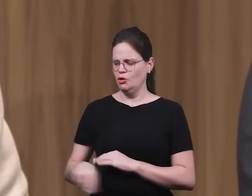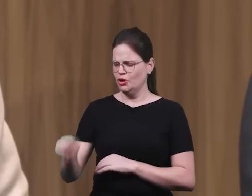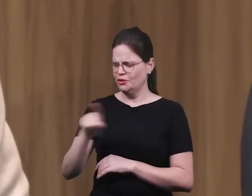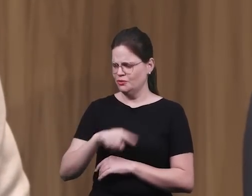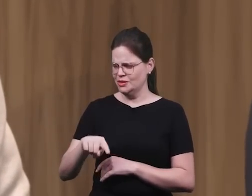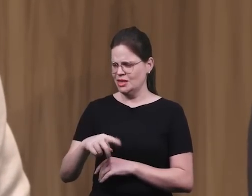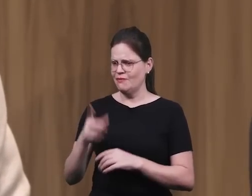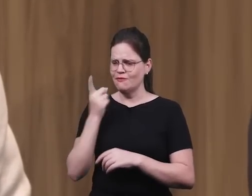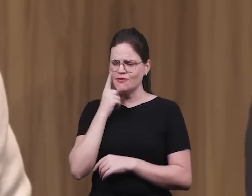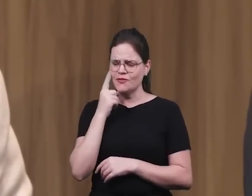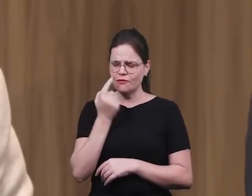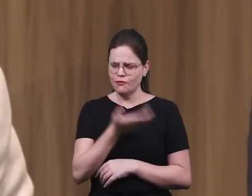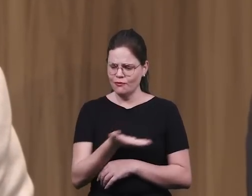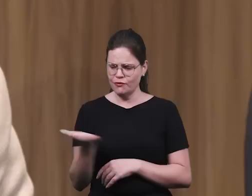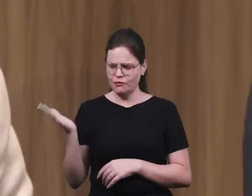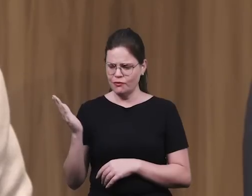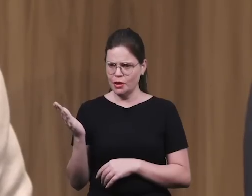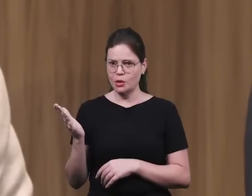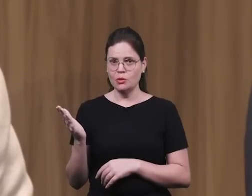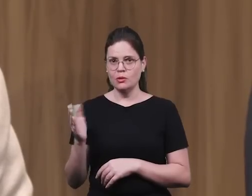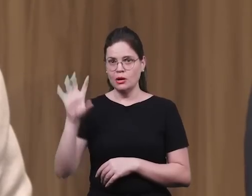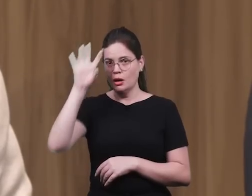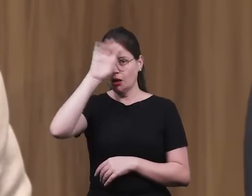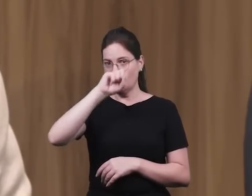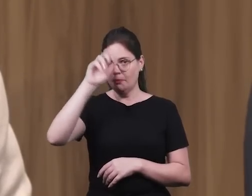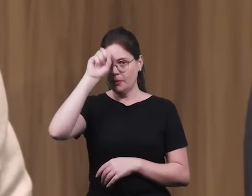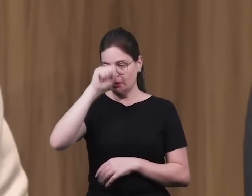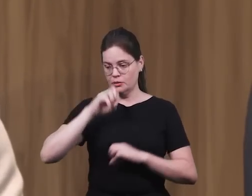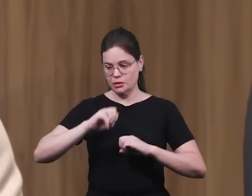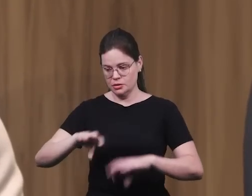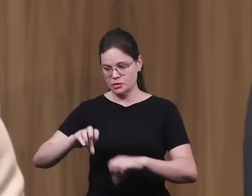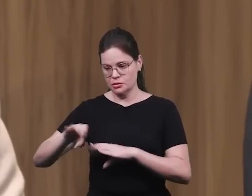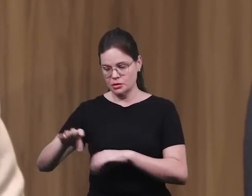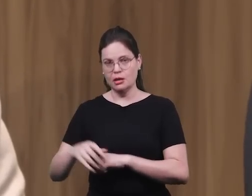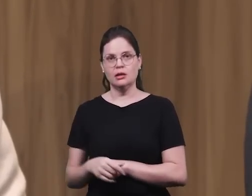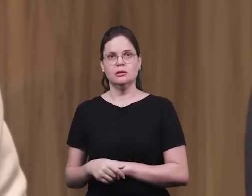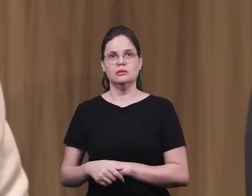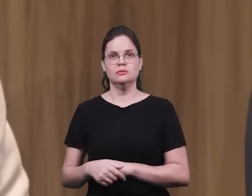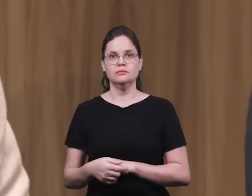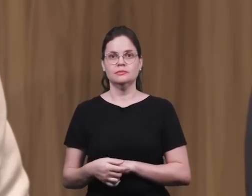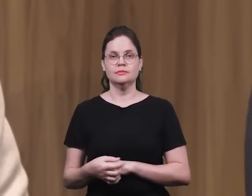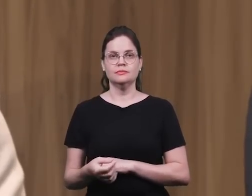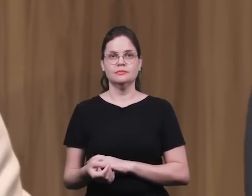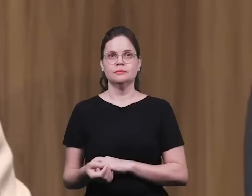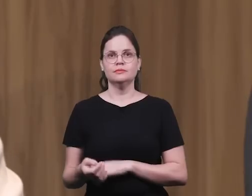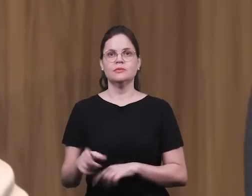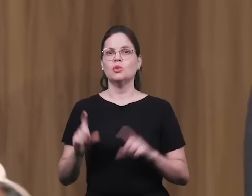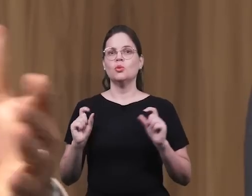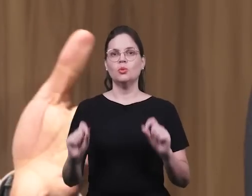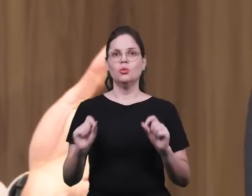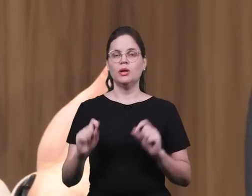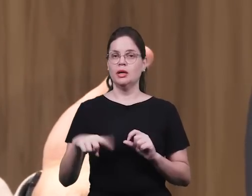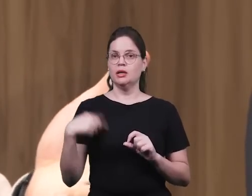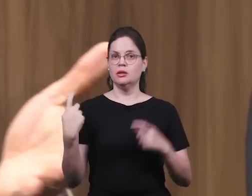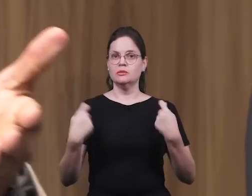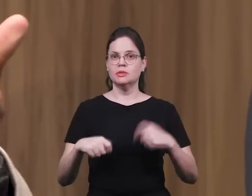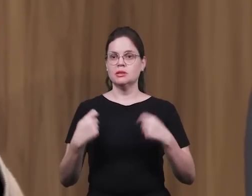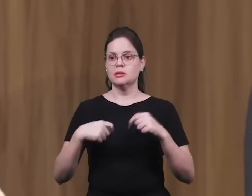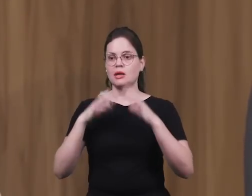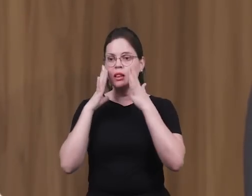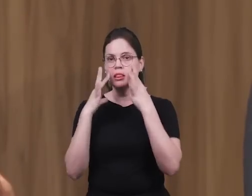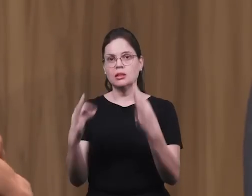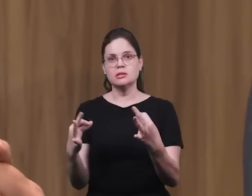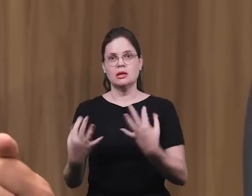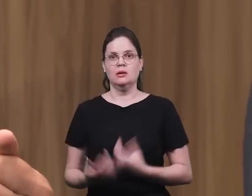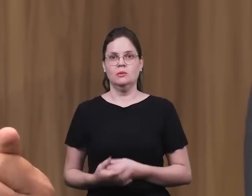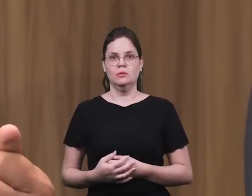tens ouvido, não é isso? Do que tens recebido e ouvido. O que é que nós devemos